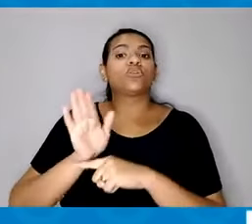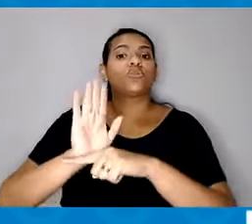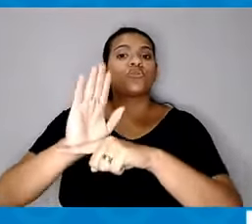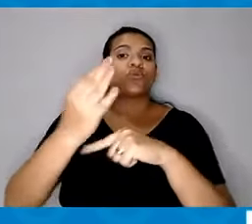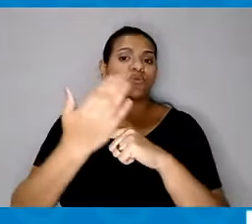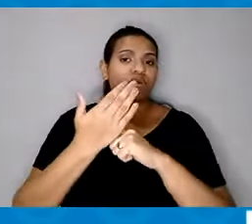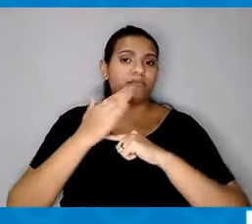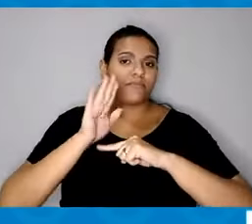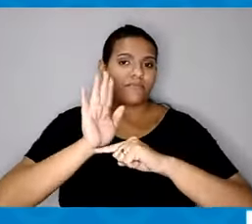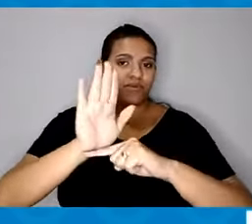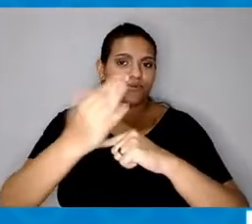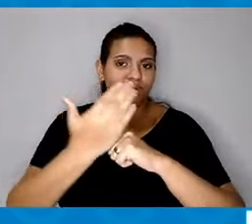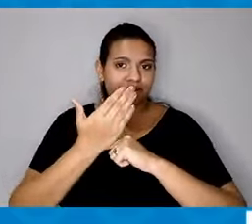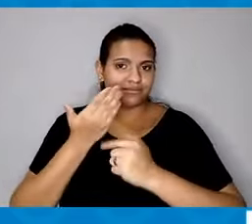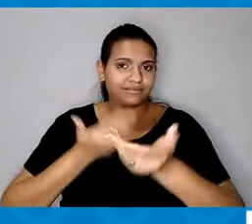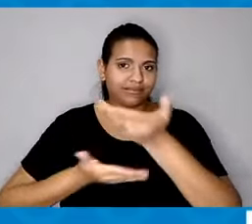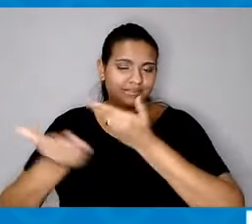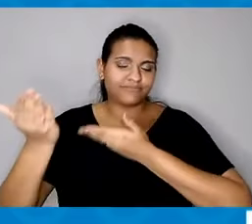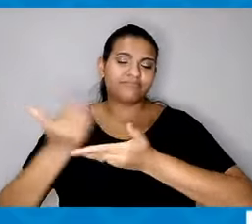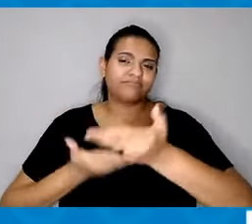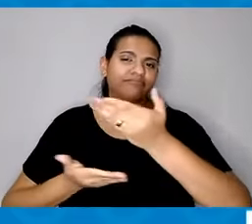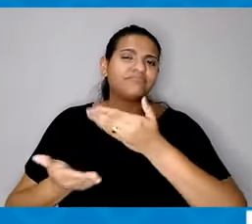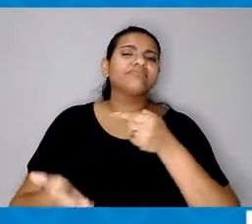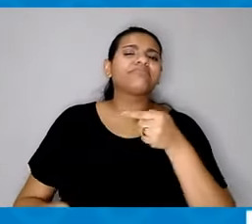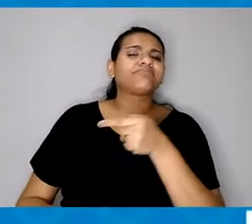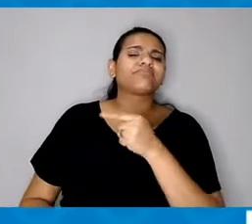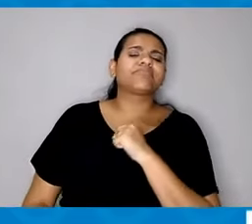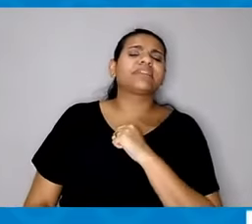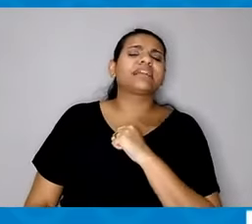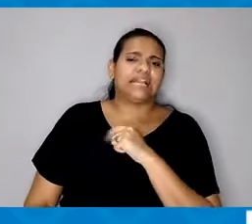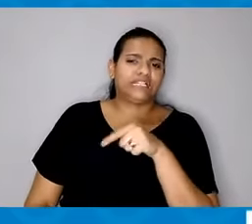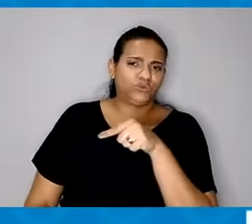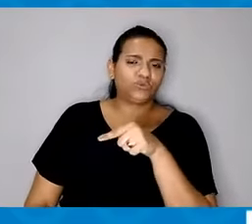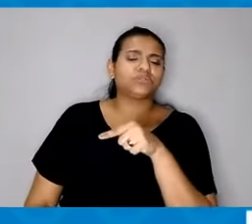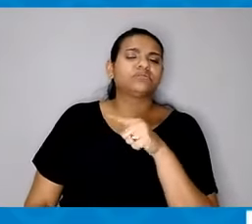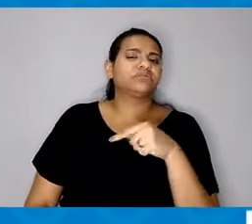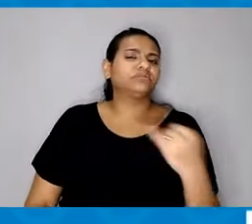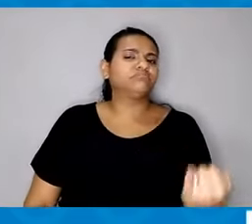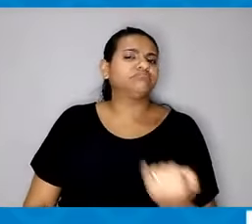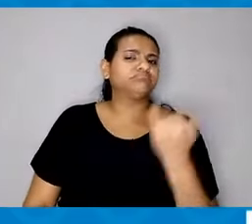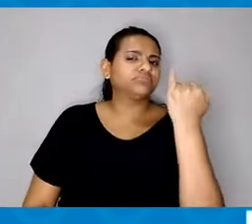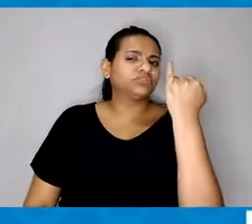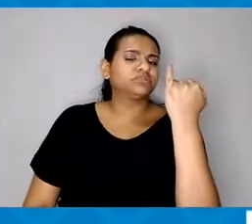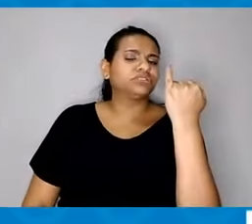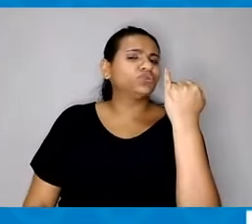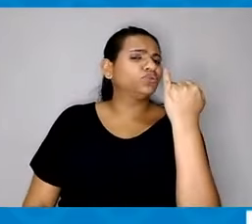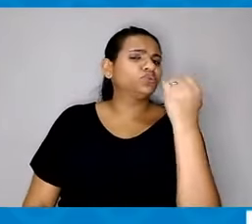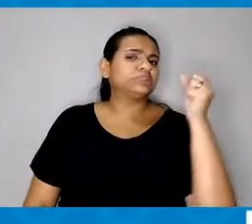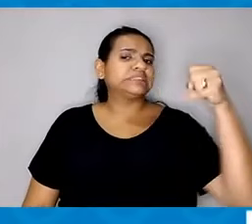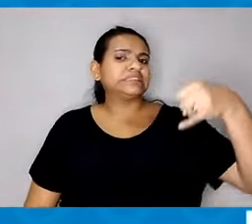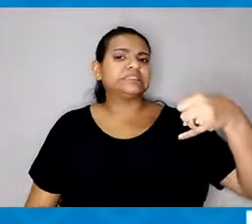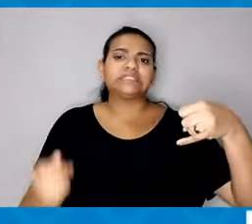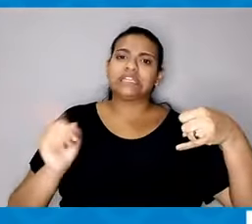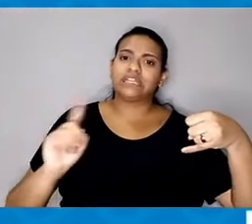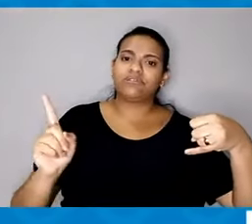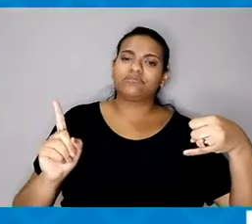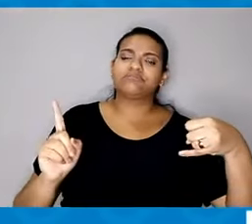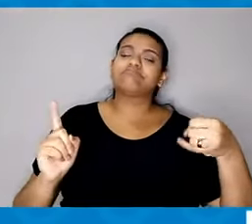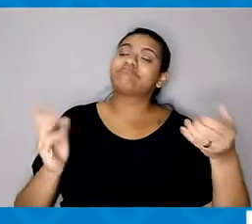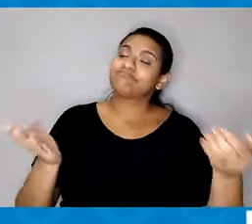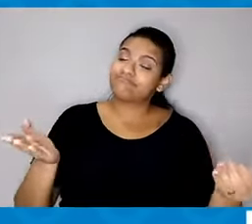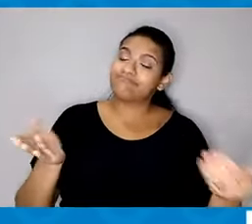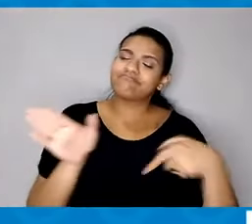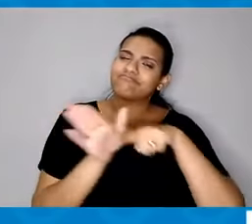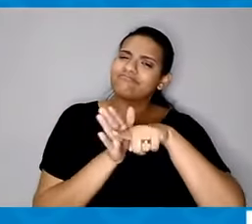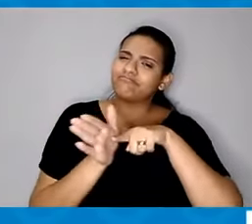científicos mostram que a colaboração é importante. Ah, por falar nisso, mostram. Mostram-se, tem muitos estudos científicos mostrando como a colaboração